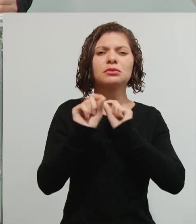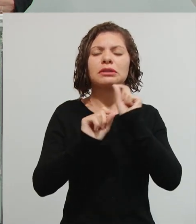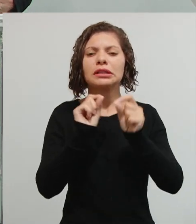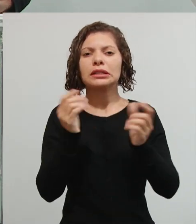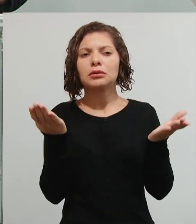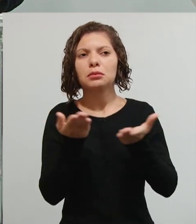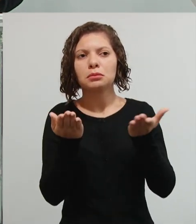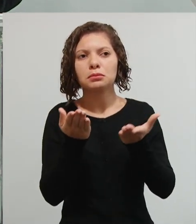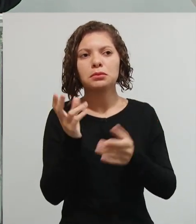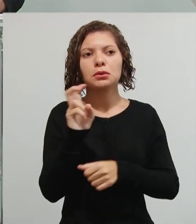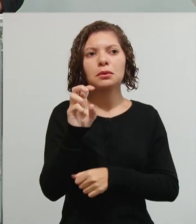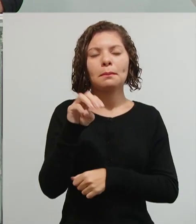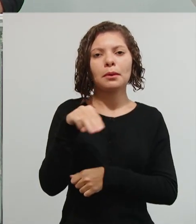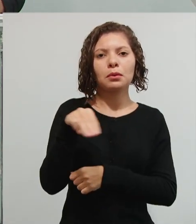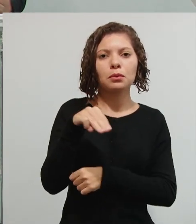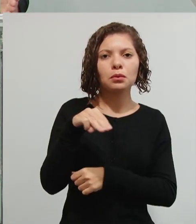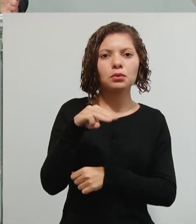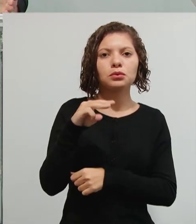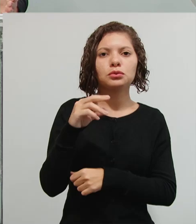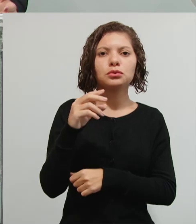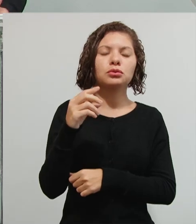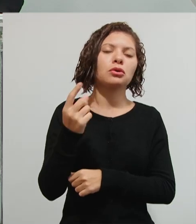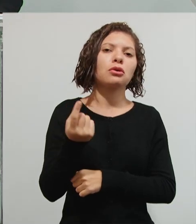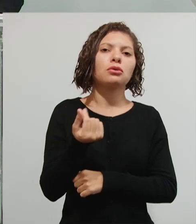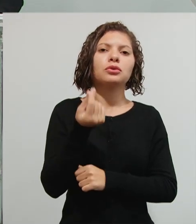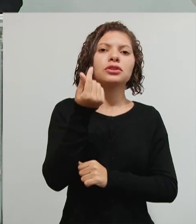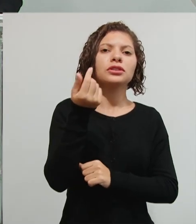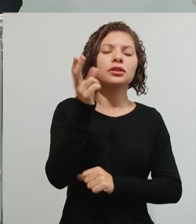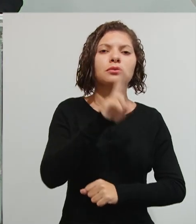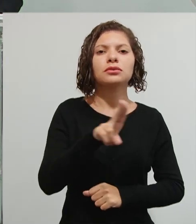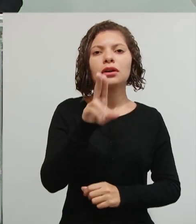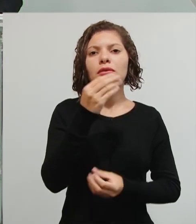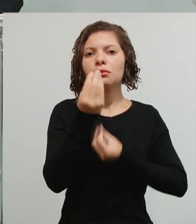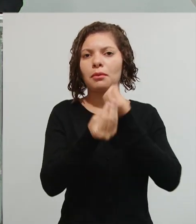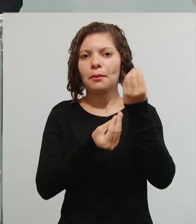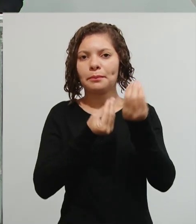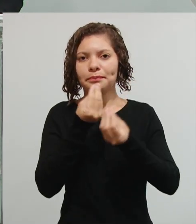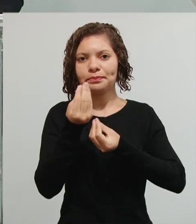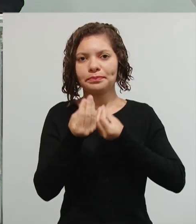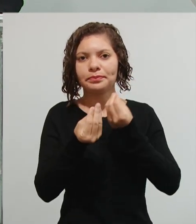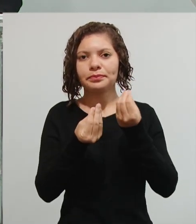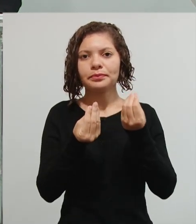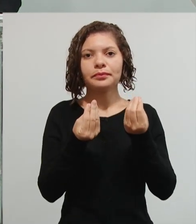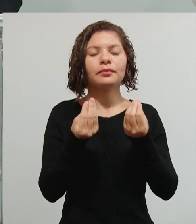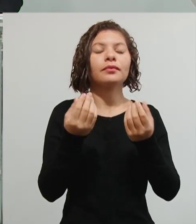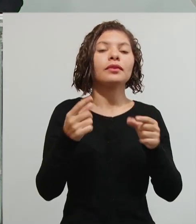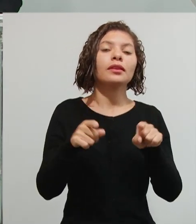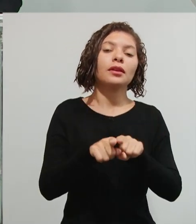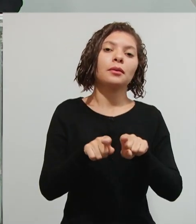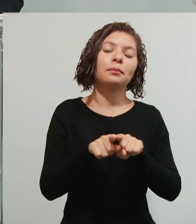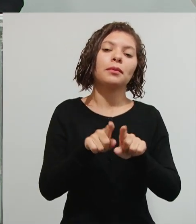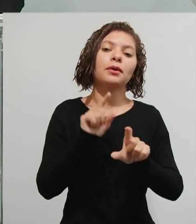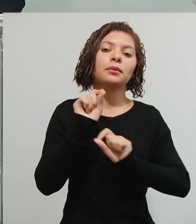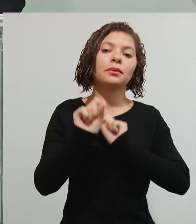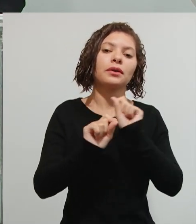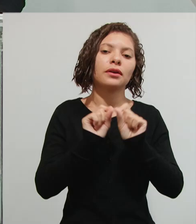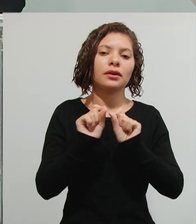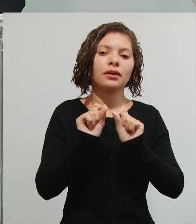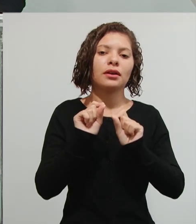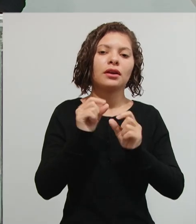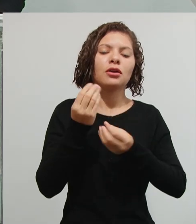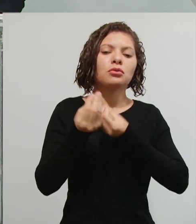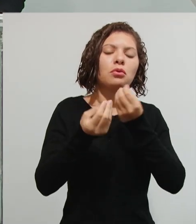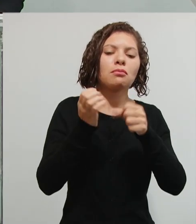minha vida, o que eu vou fazer com o meu dinheiro daqui para frente, mas também serve para como pensar políticas públicas e como o Estado